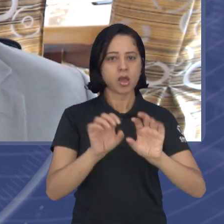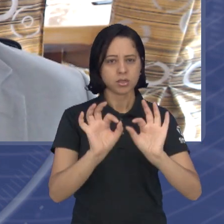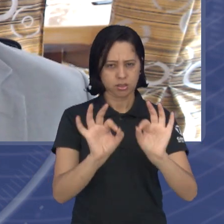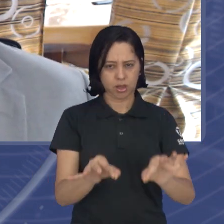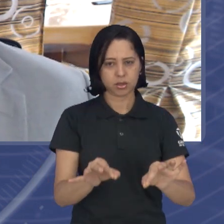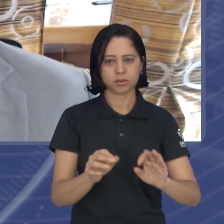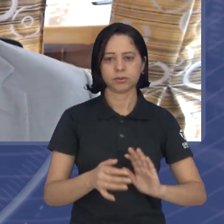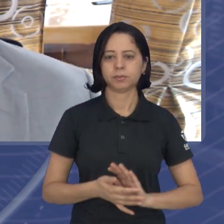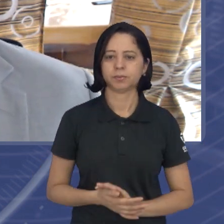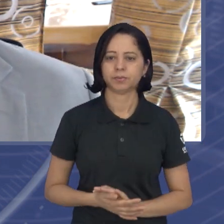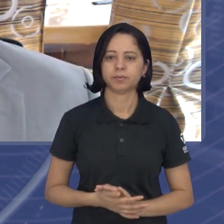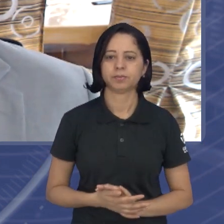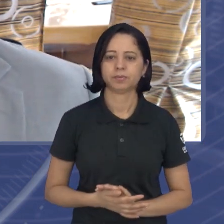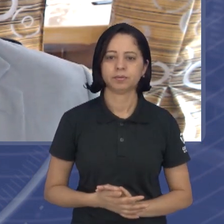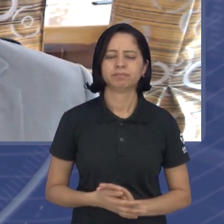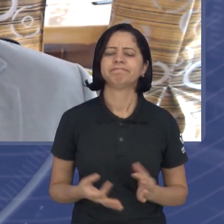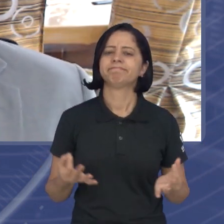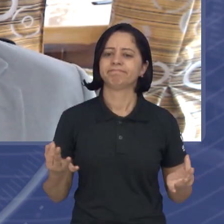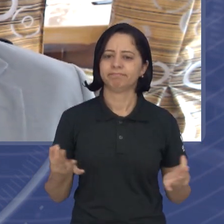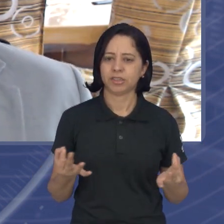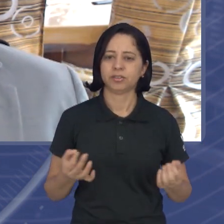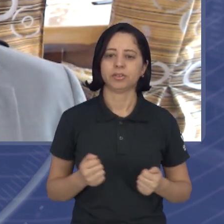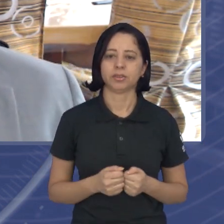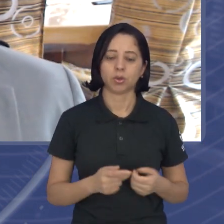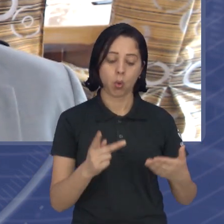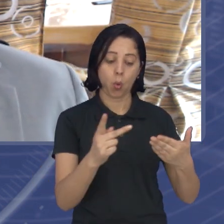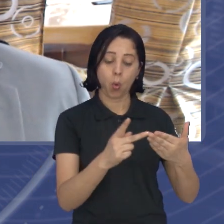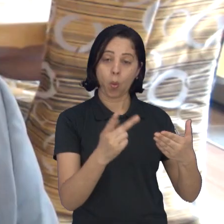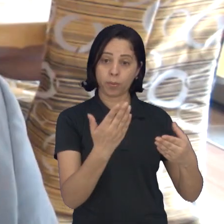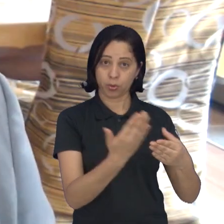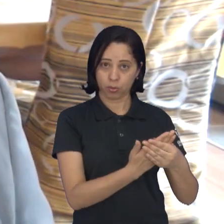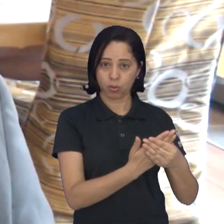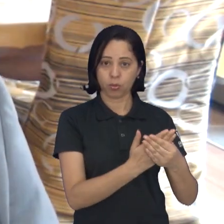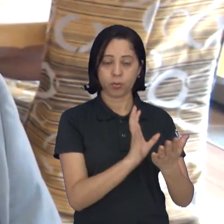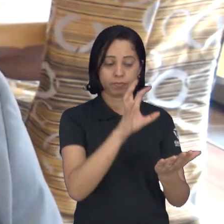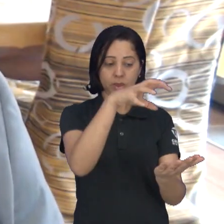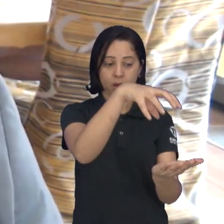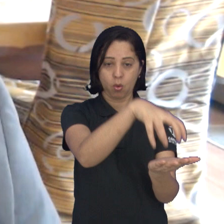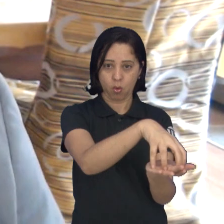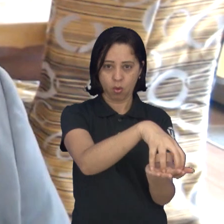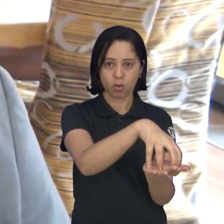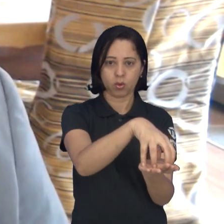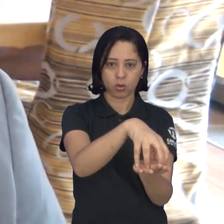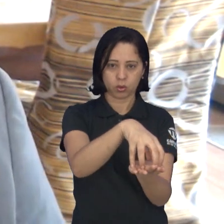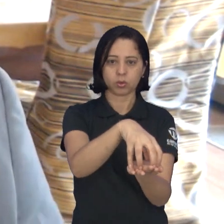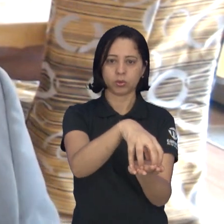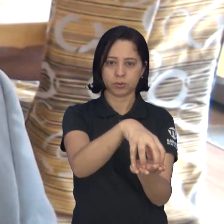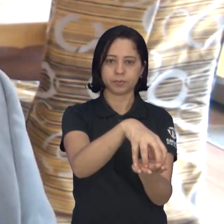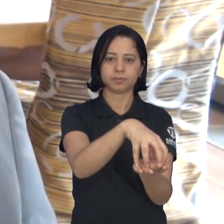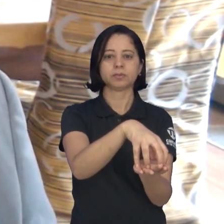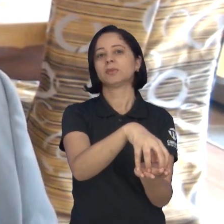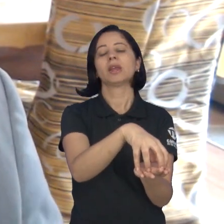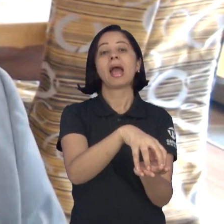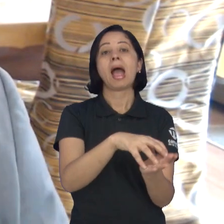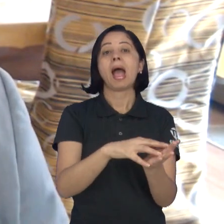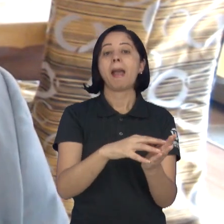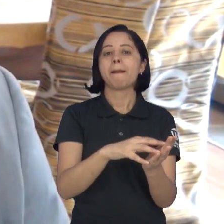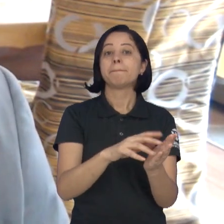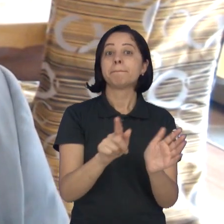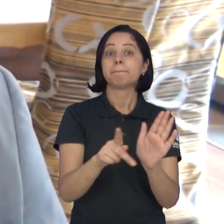né? Perfeito. O Procon, ele é um órgão justamente do Poder